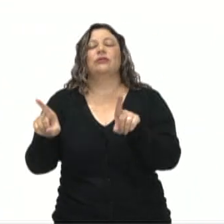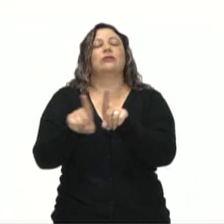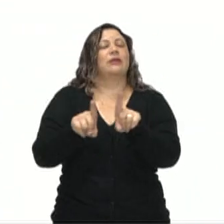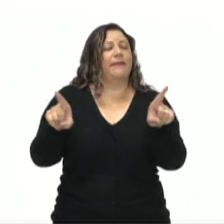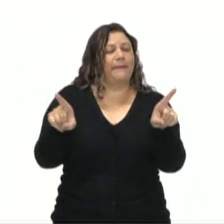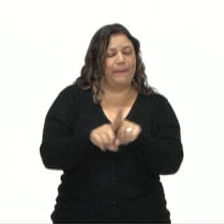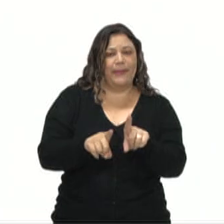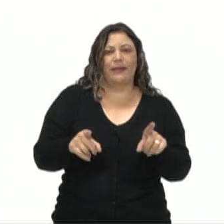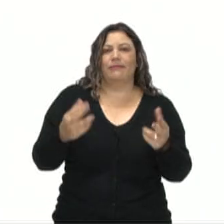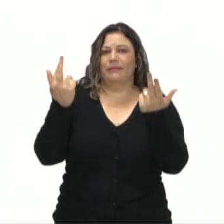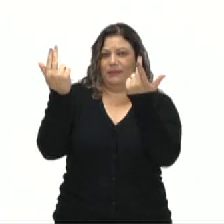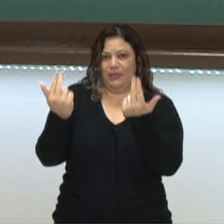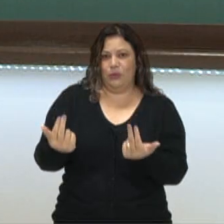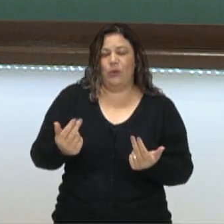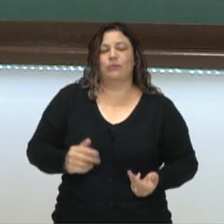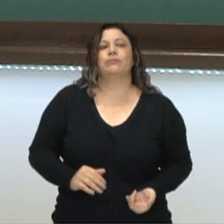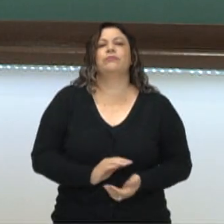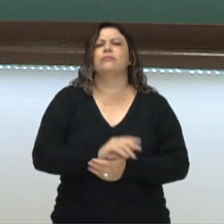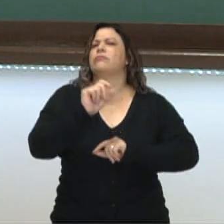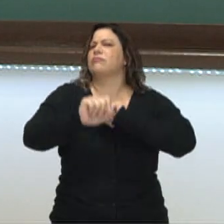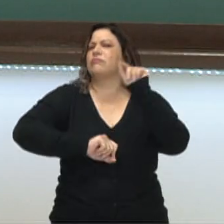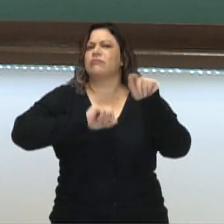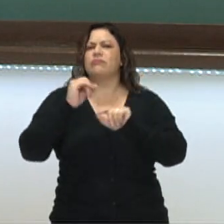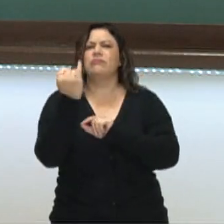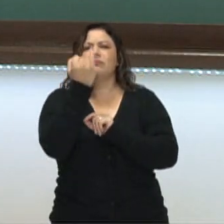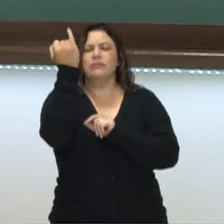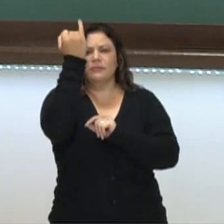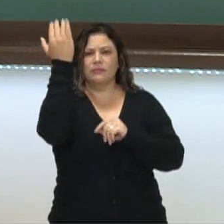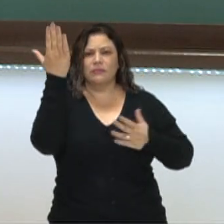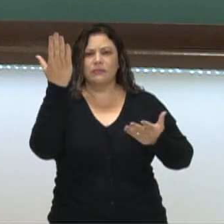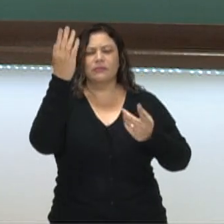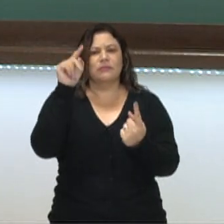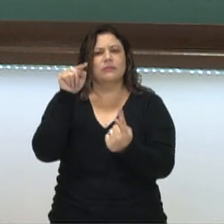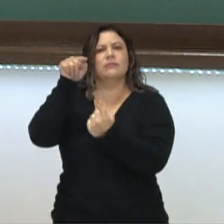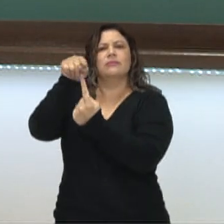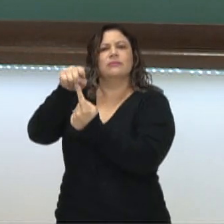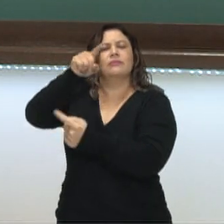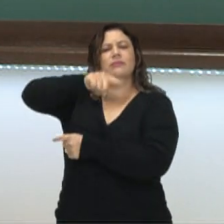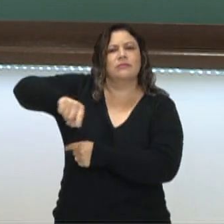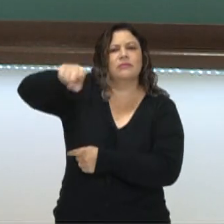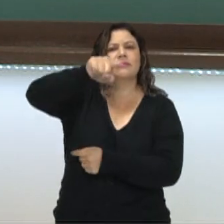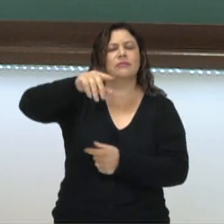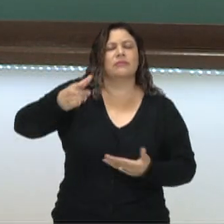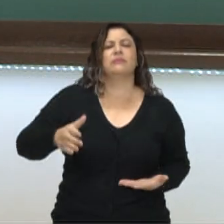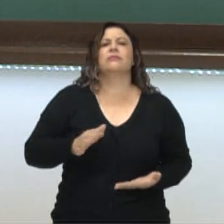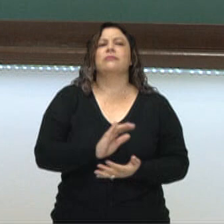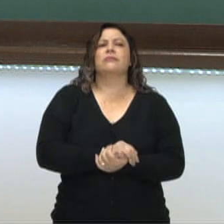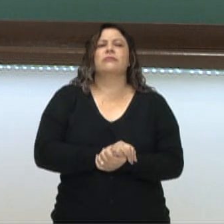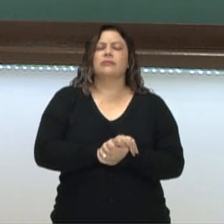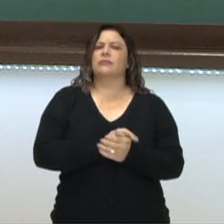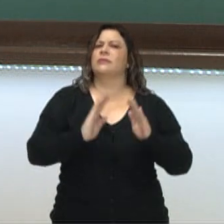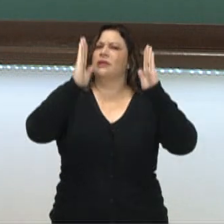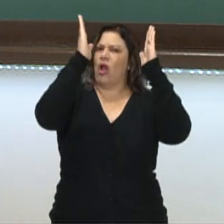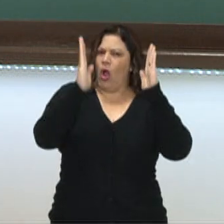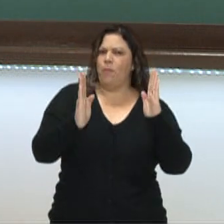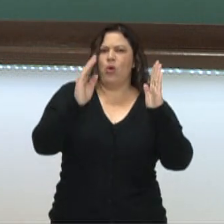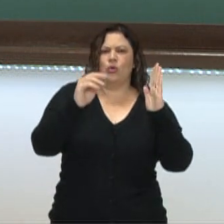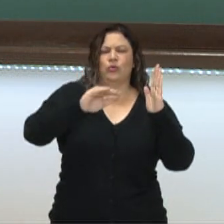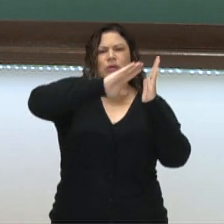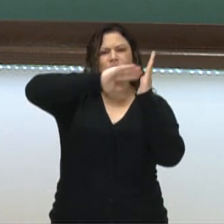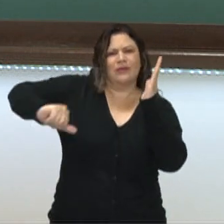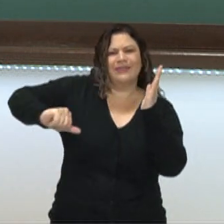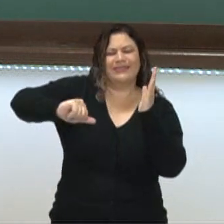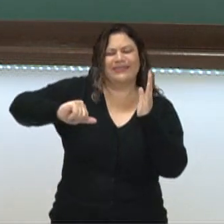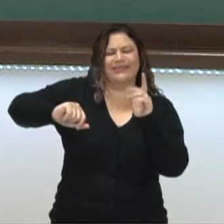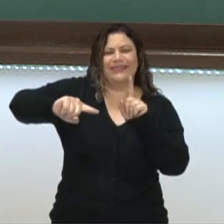é 527. O que é importante destacar para vocês, né? Talvez alguém fale assim, professor, o módulo então é só tirar o sinal do